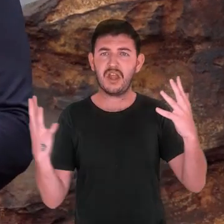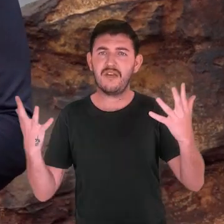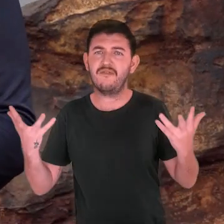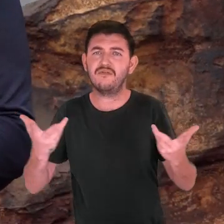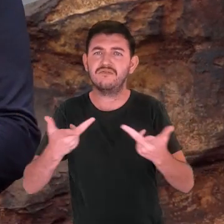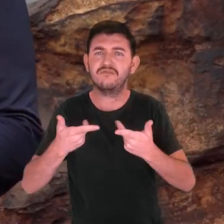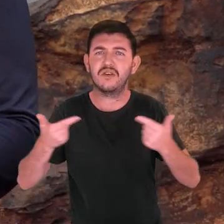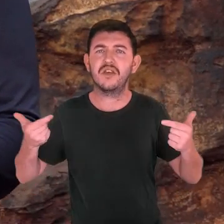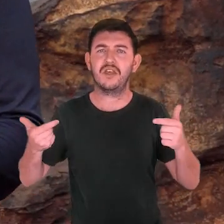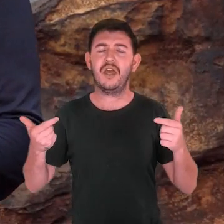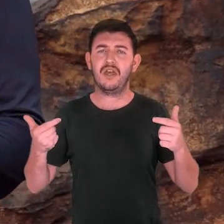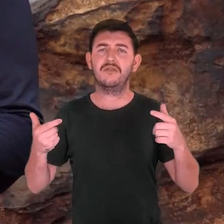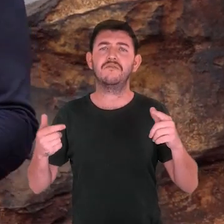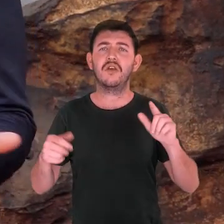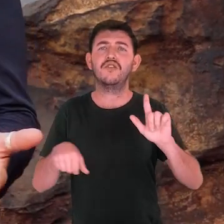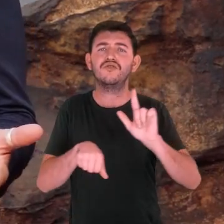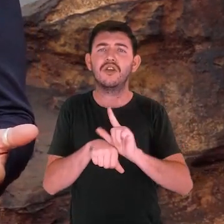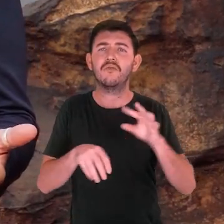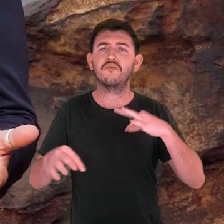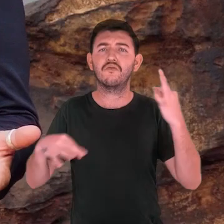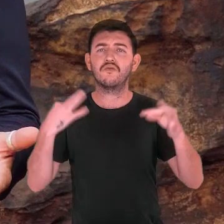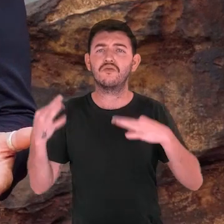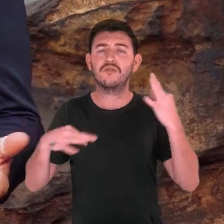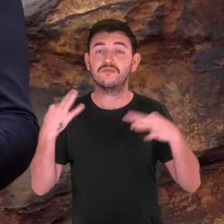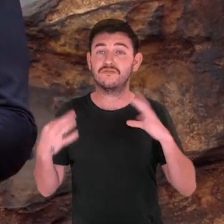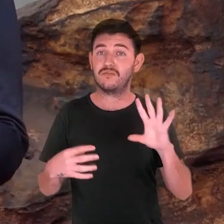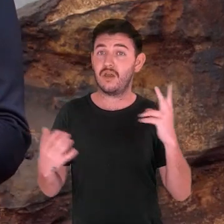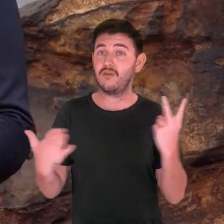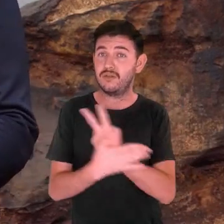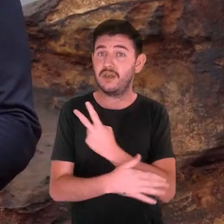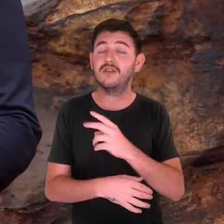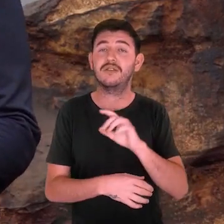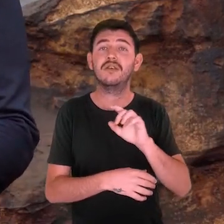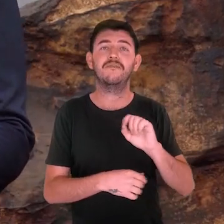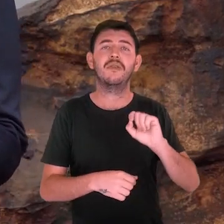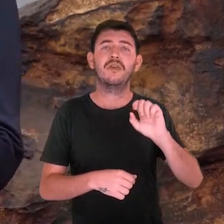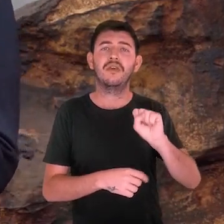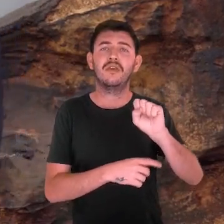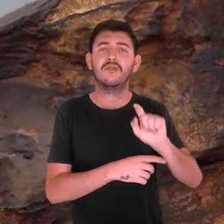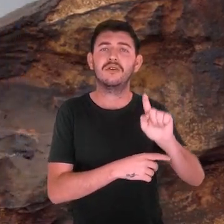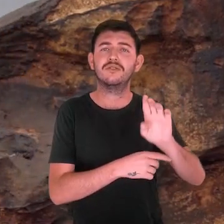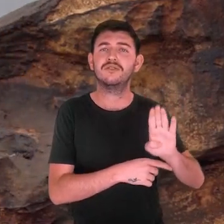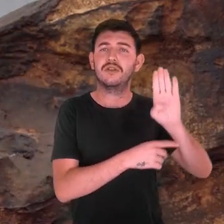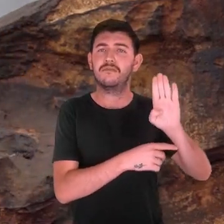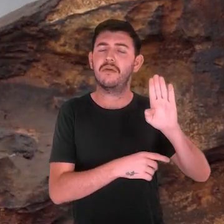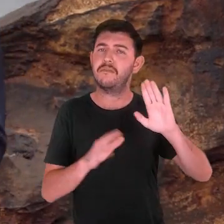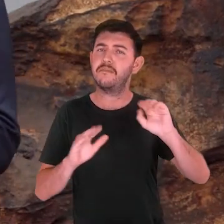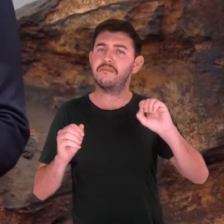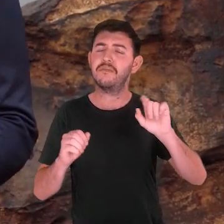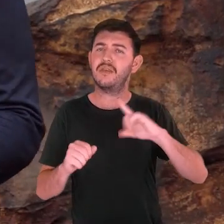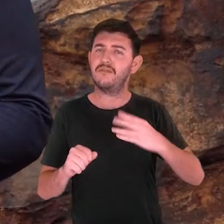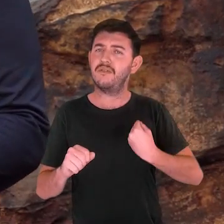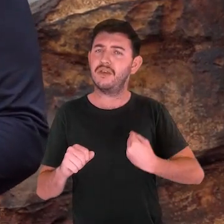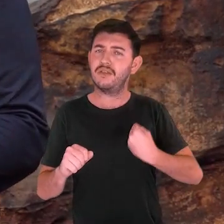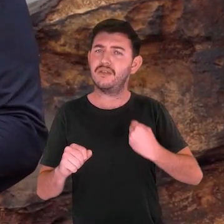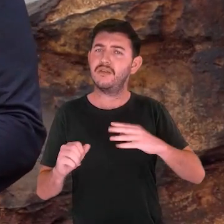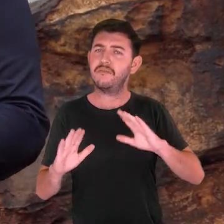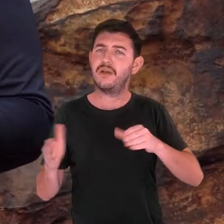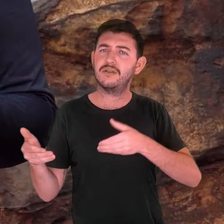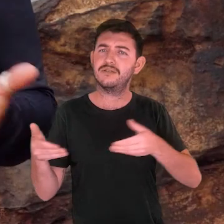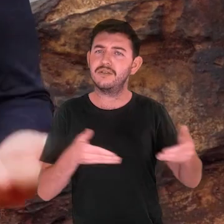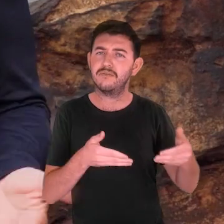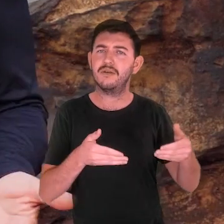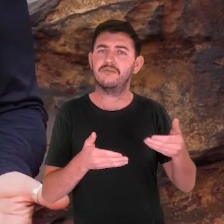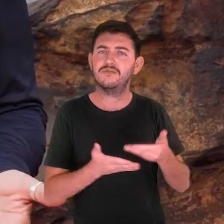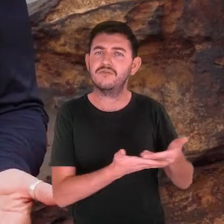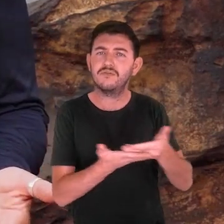forte atrativo geoturístico. E é justamente por isso que o Serviço Geológico do Brasil está aqui, na Chapada das Mesas,